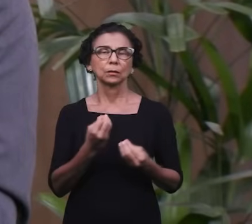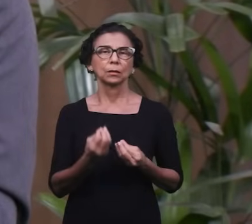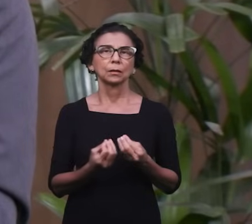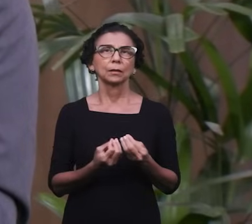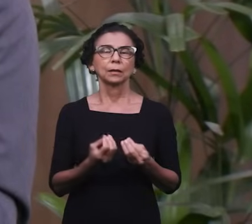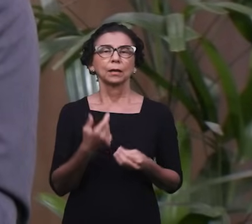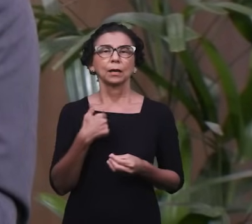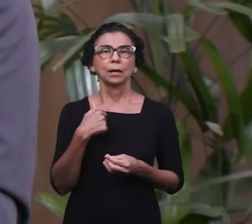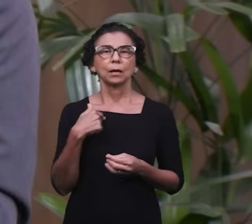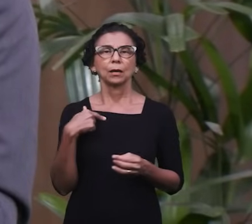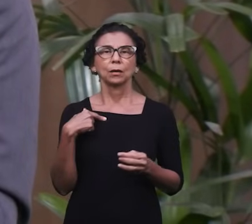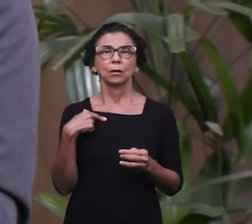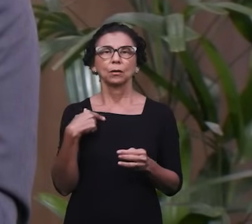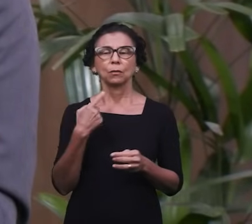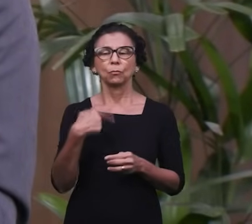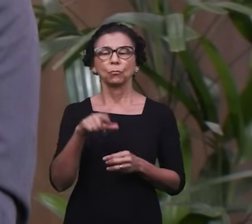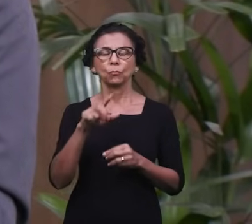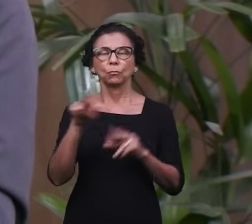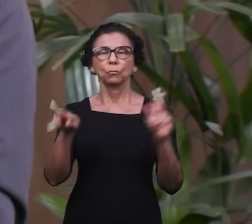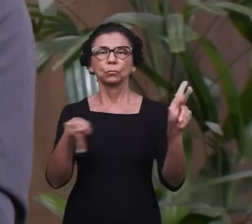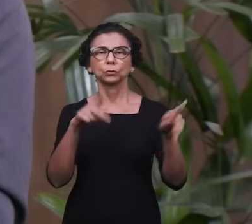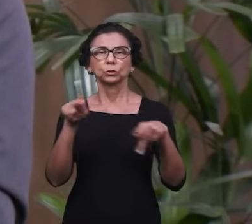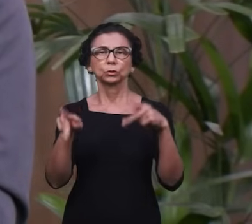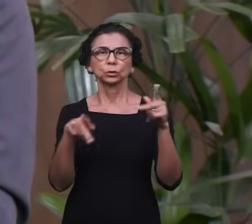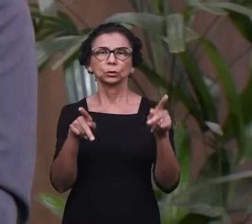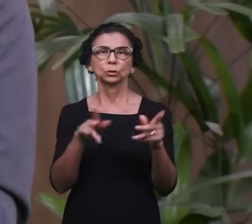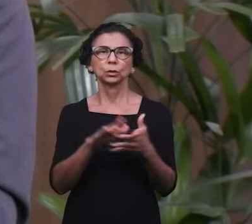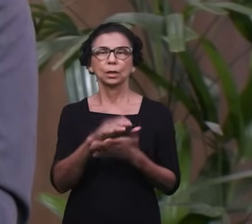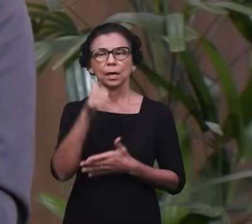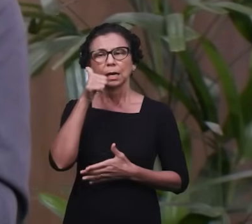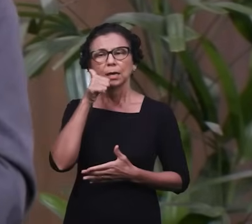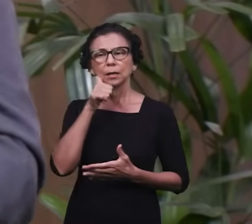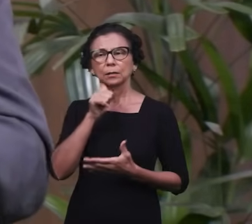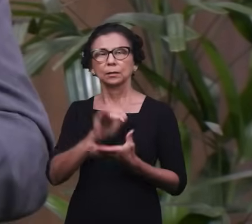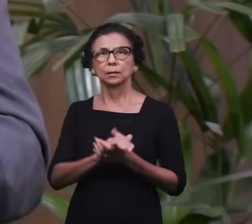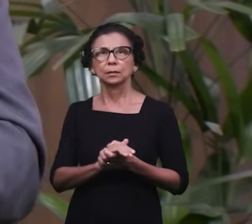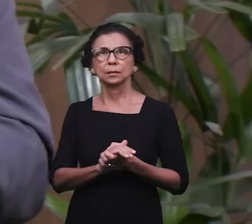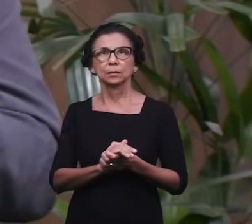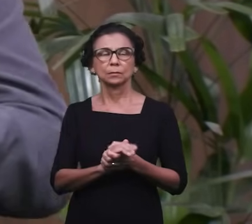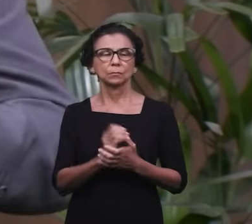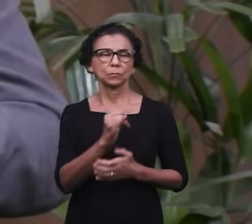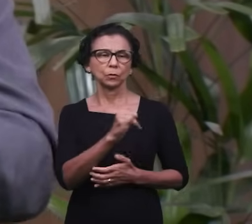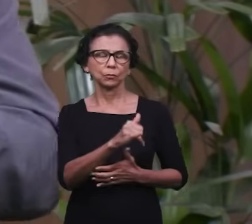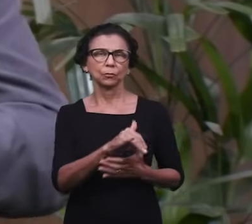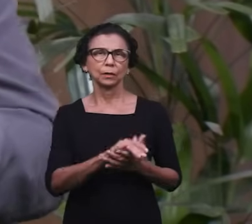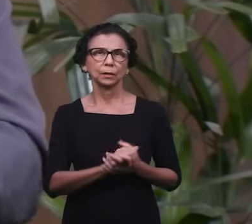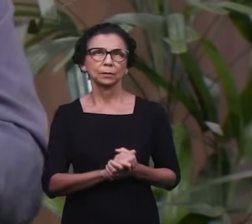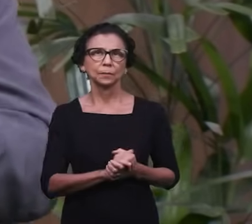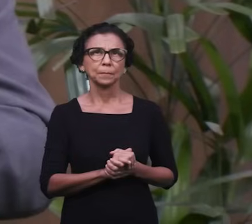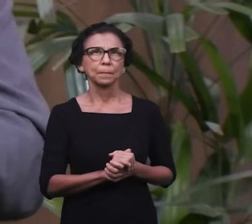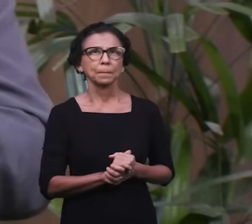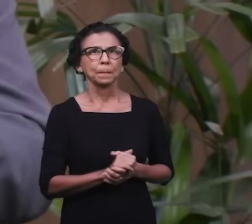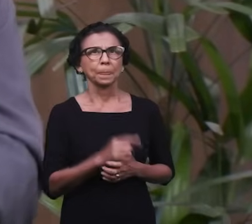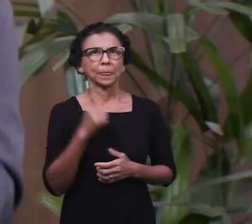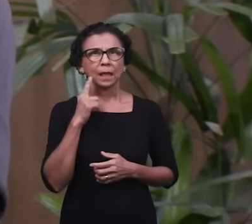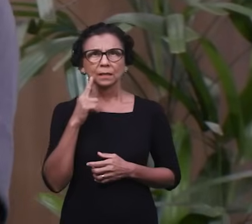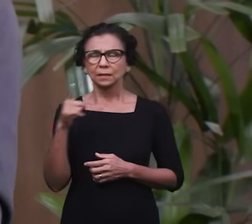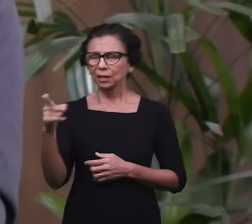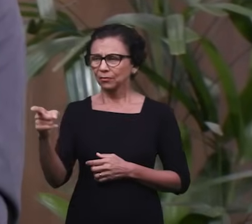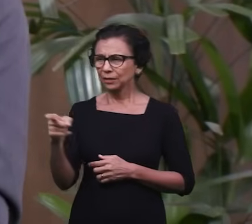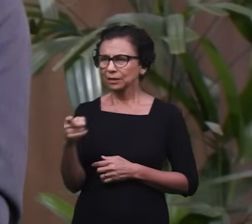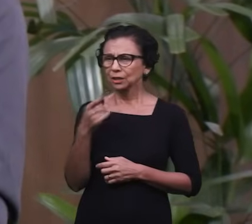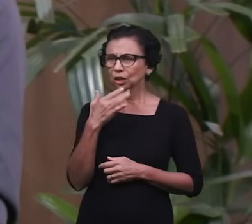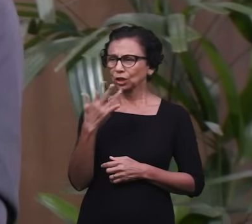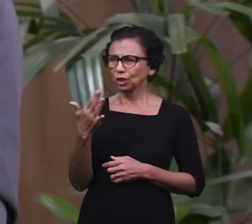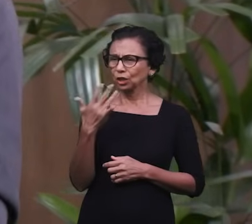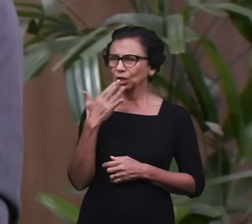shopping e aí a minha esposa falou assim, tá vendo essa vaga? Era uma vaga assim com umas cores, né? Todo colorida. Ela falou assim,